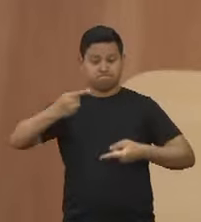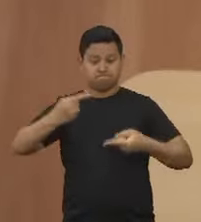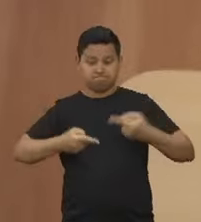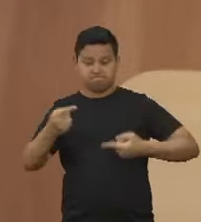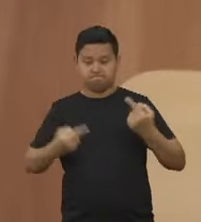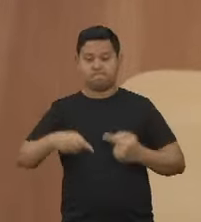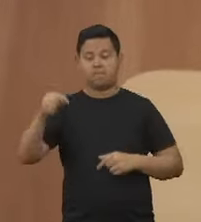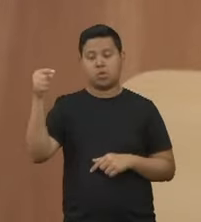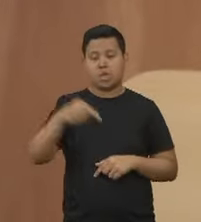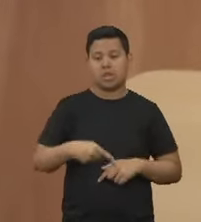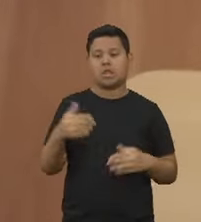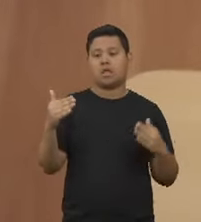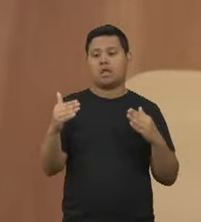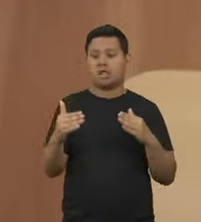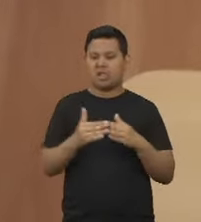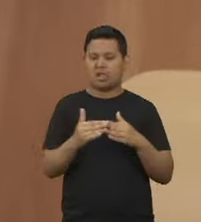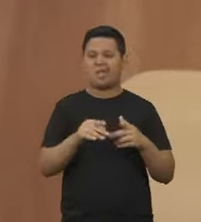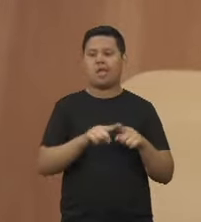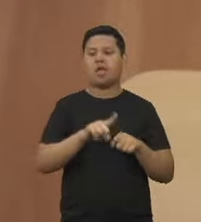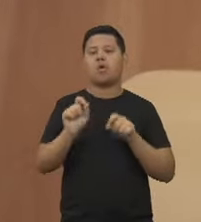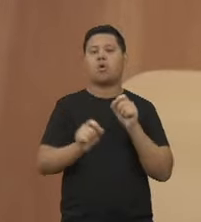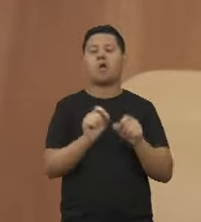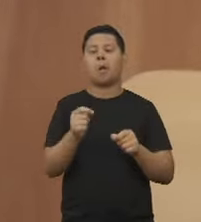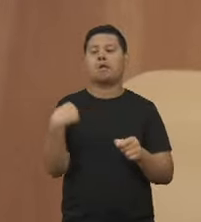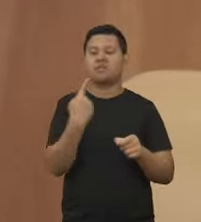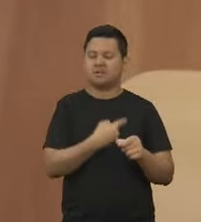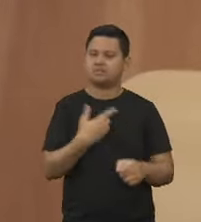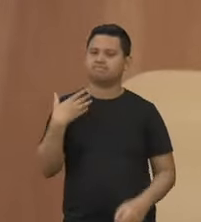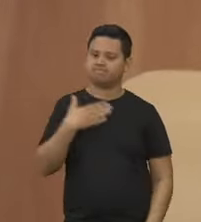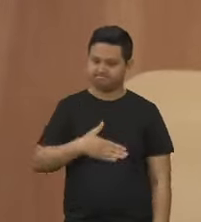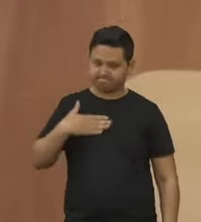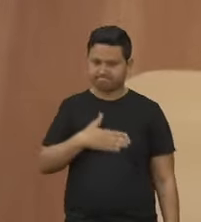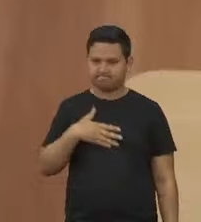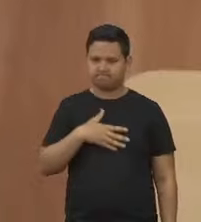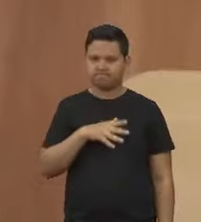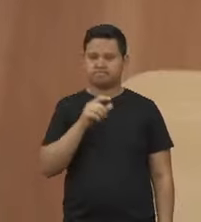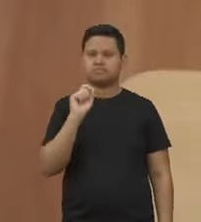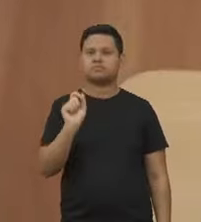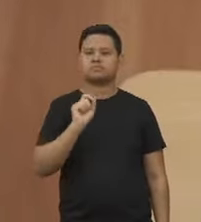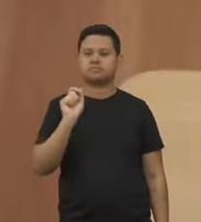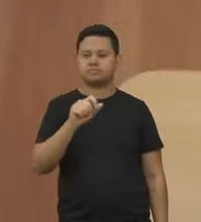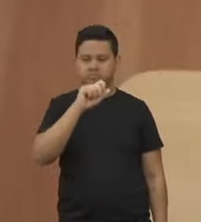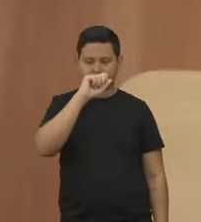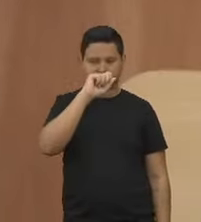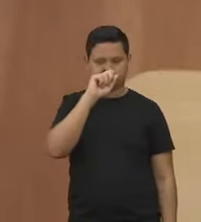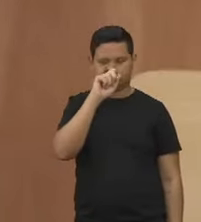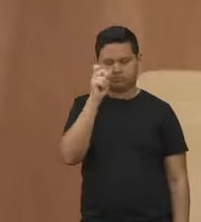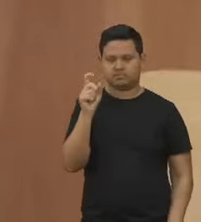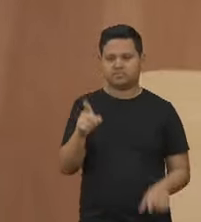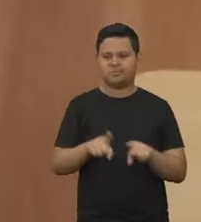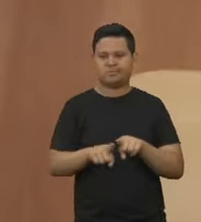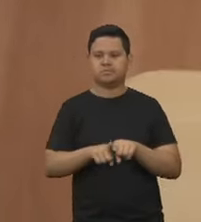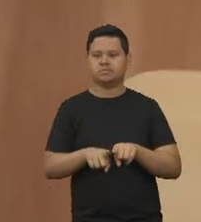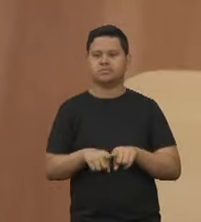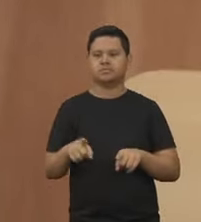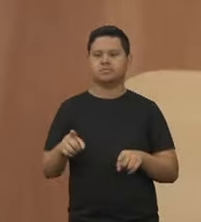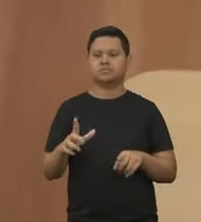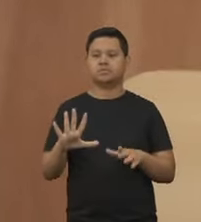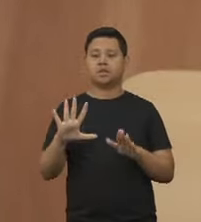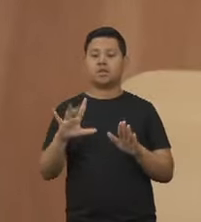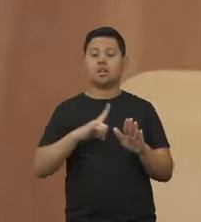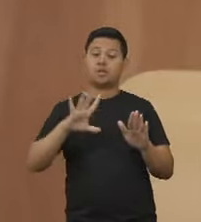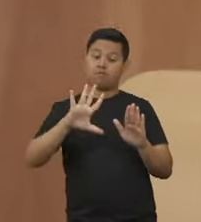na comissão, colocando o que a gente gostaria, que uma dessas emendas foi colocada na